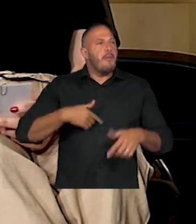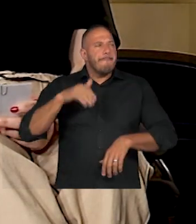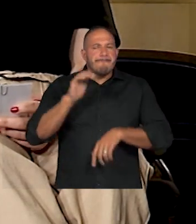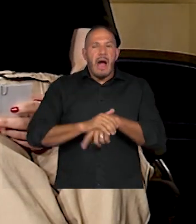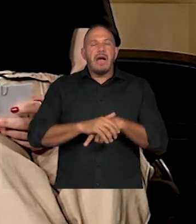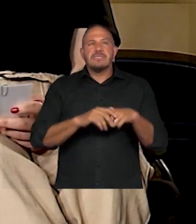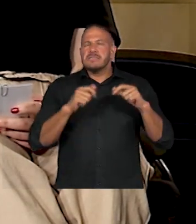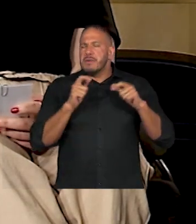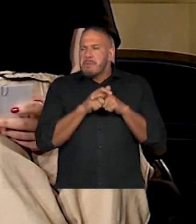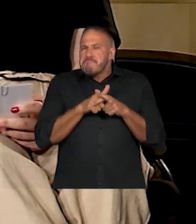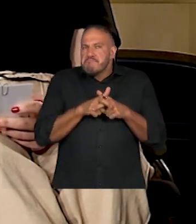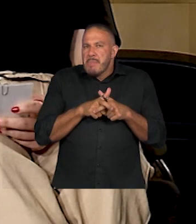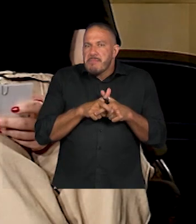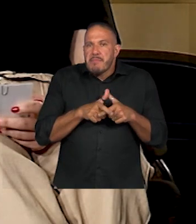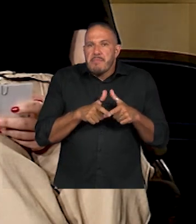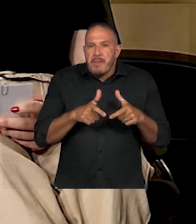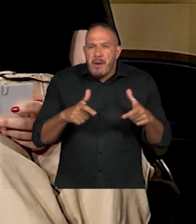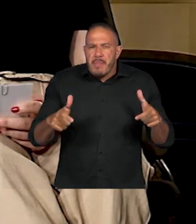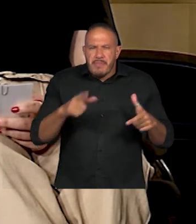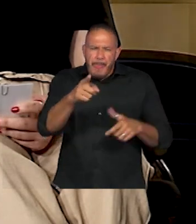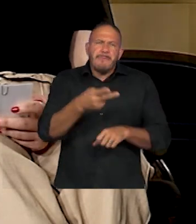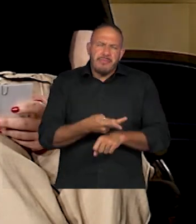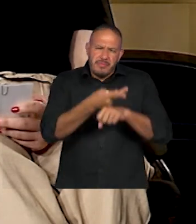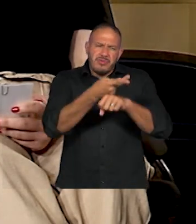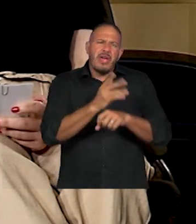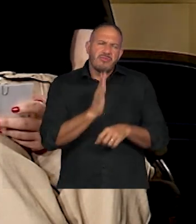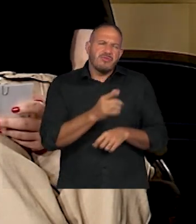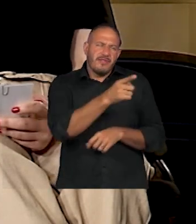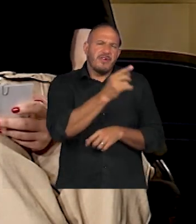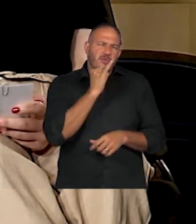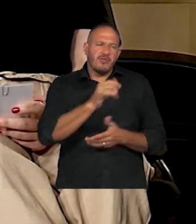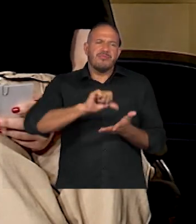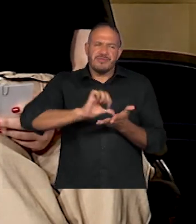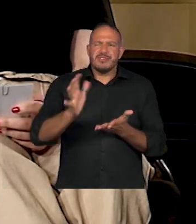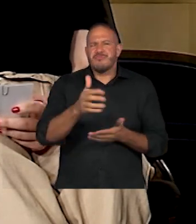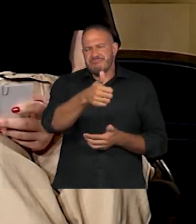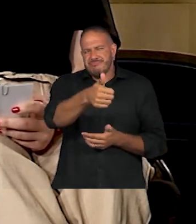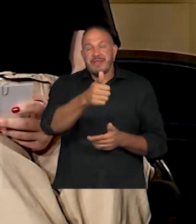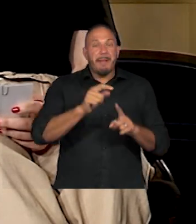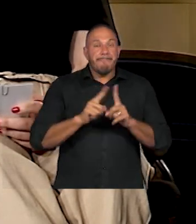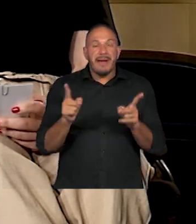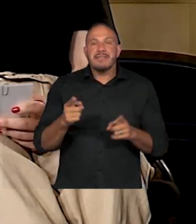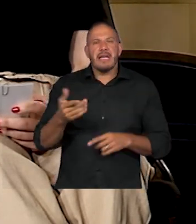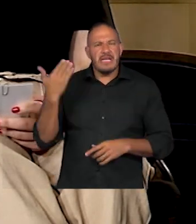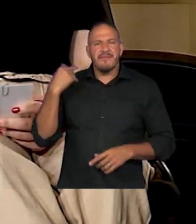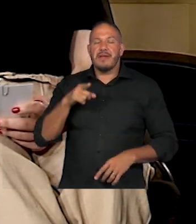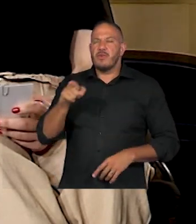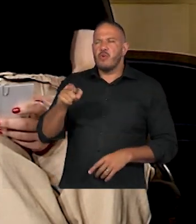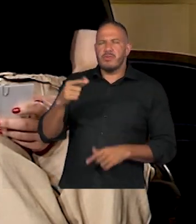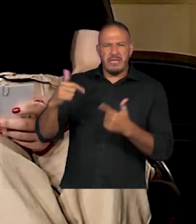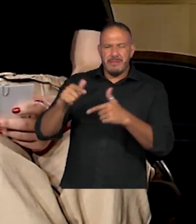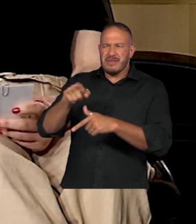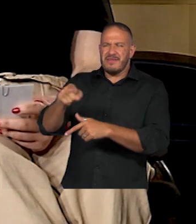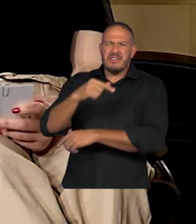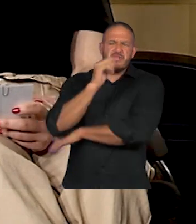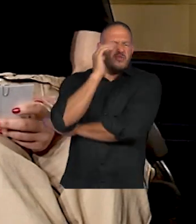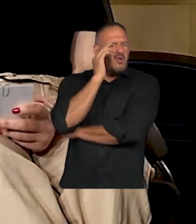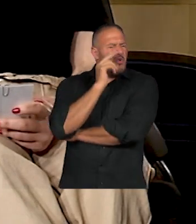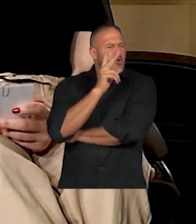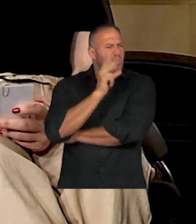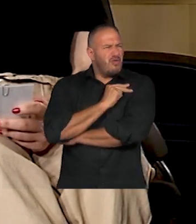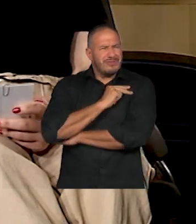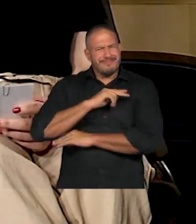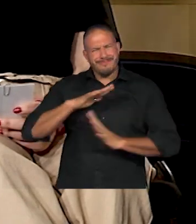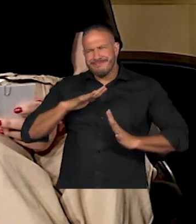foram premiados, você já falou que foi o seu, certo? Mas aquele que vocês falam assim, poxa, esse trabalho foi 10, a